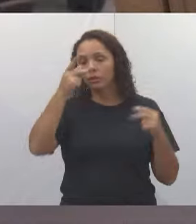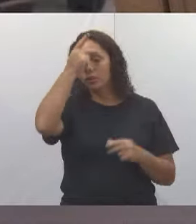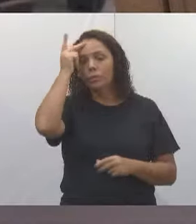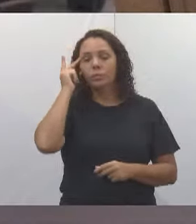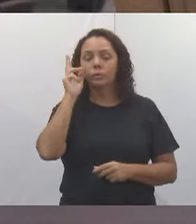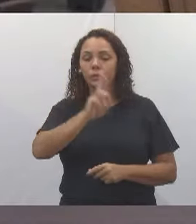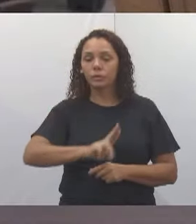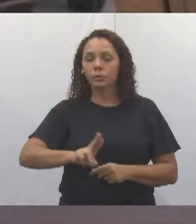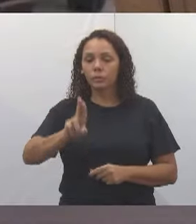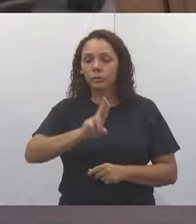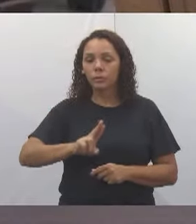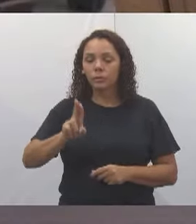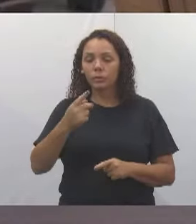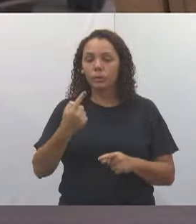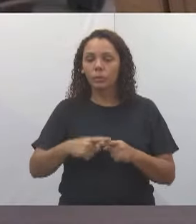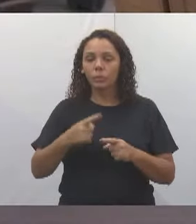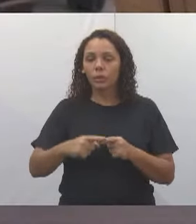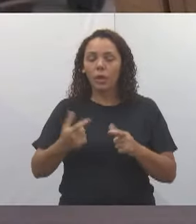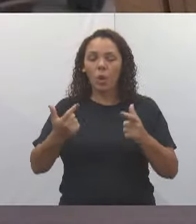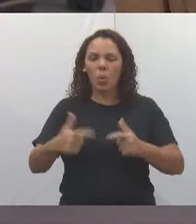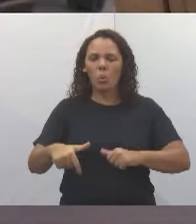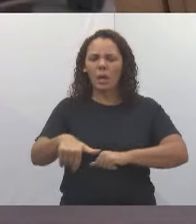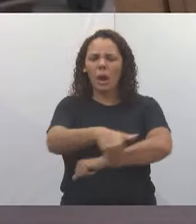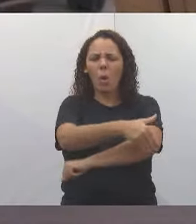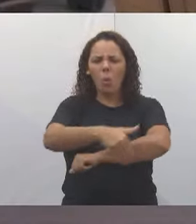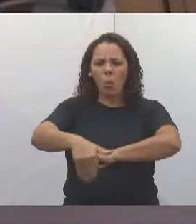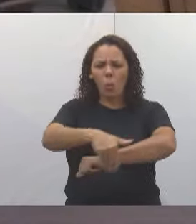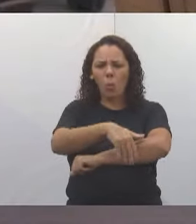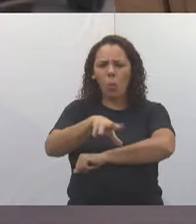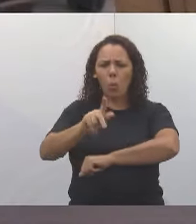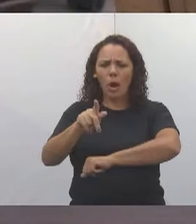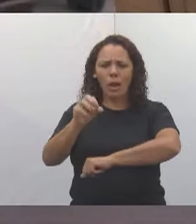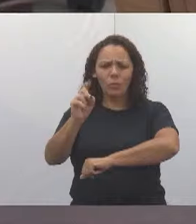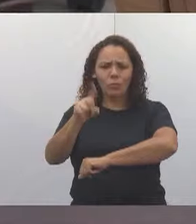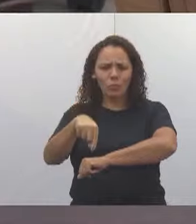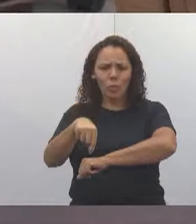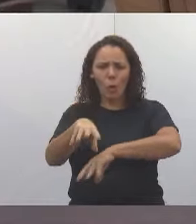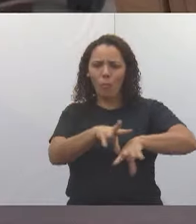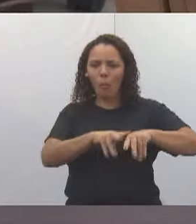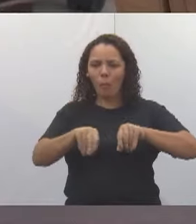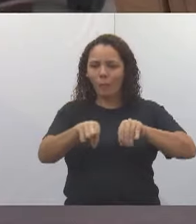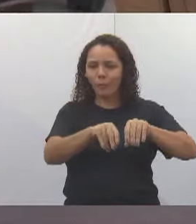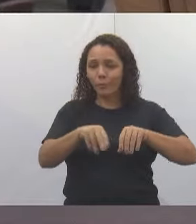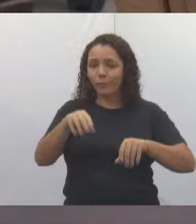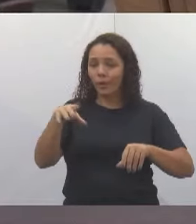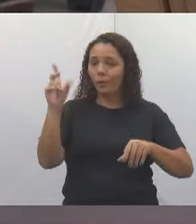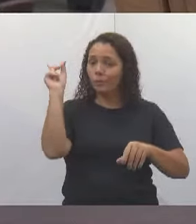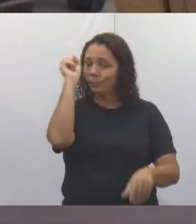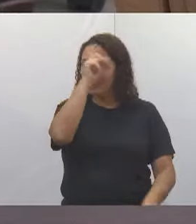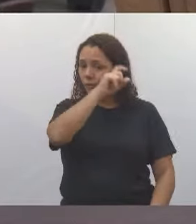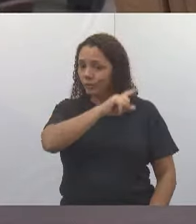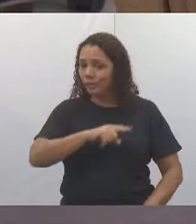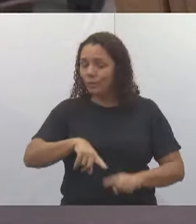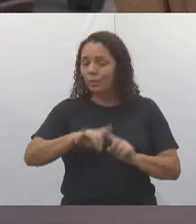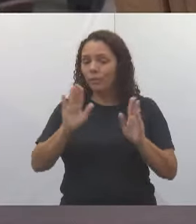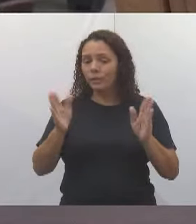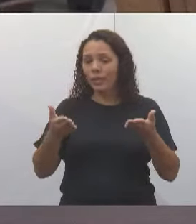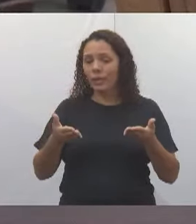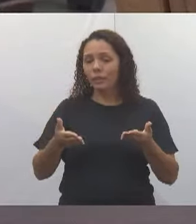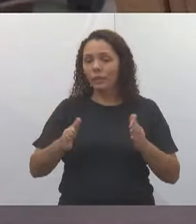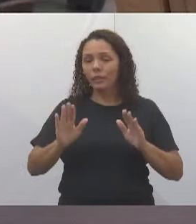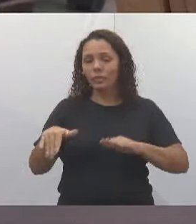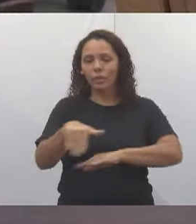fácil o pó e nem o barro. Então, hoje já tá, ficou lindo, lindo, lindo, lindo. Vai fazer a marcação ainda, né? Vai ficar